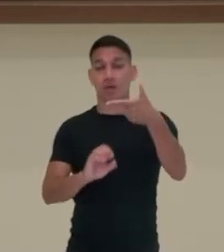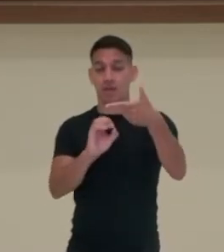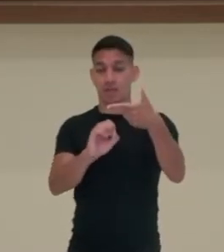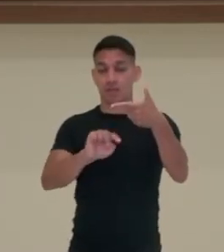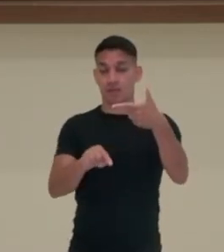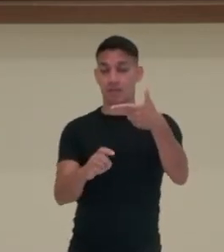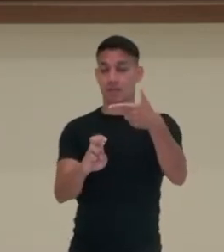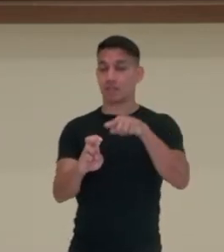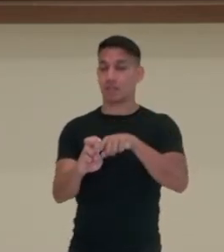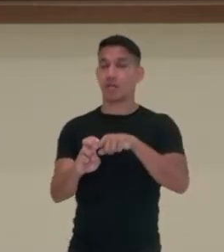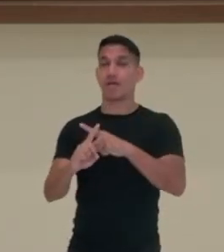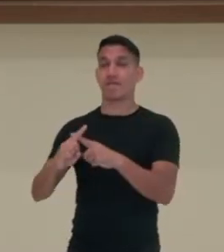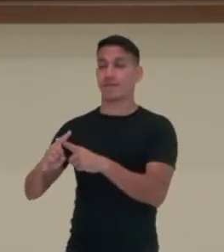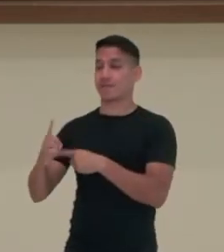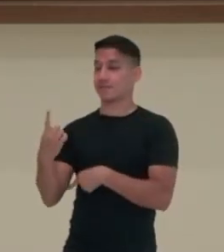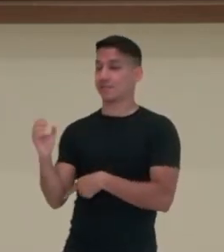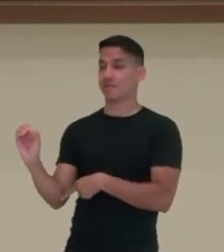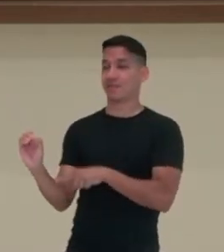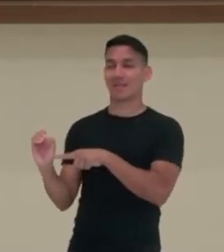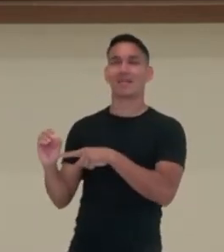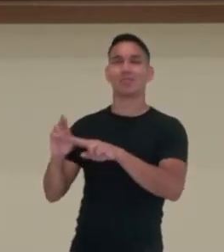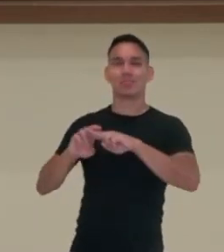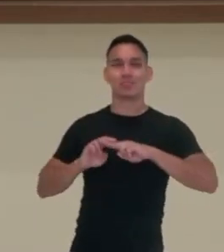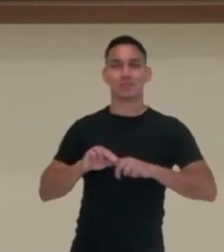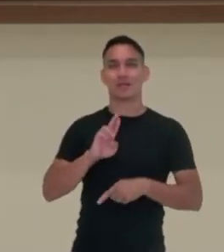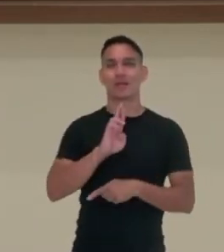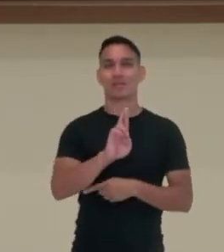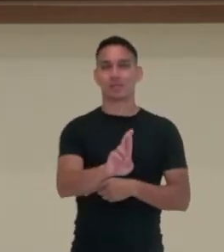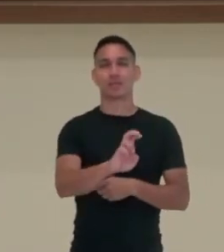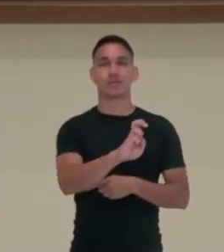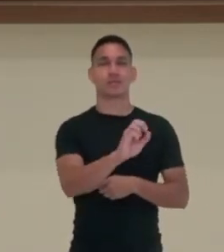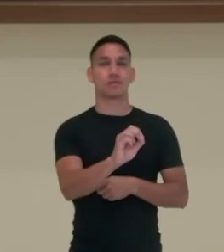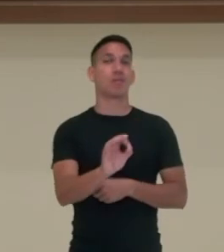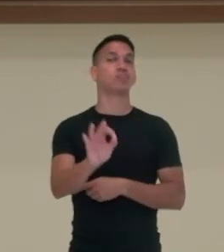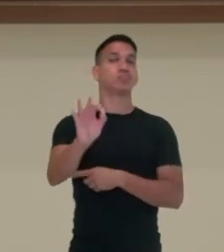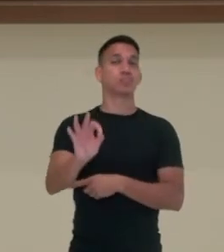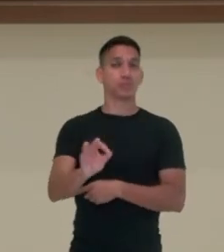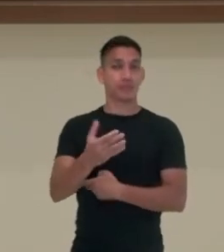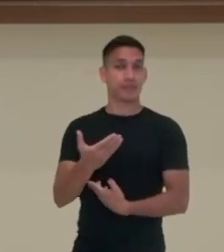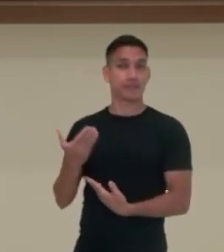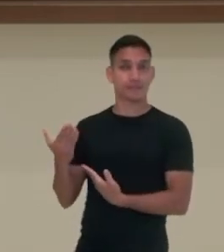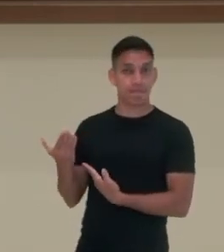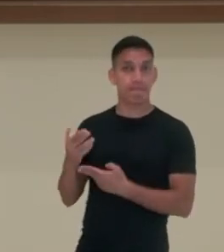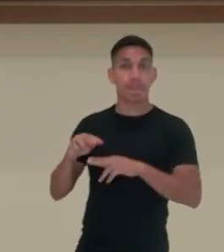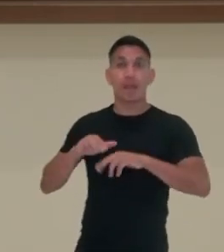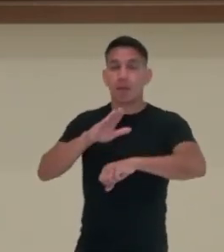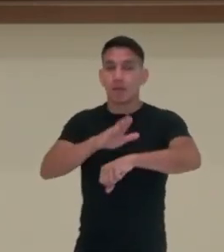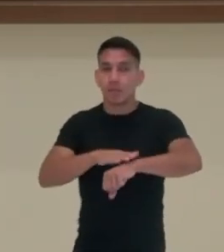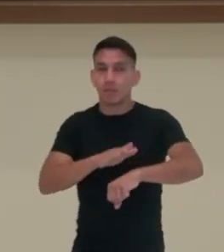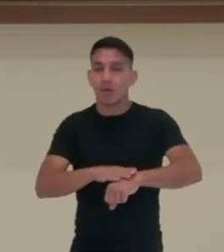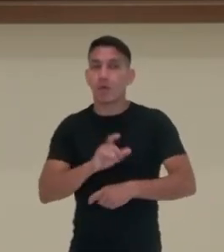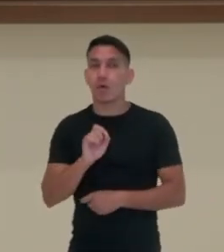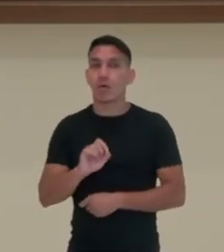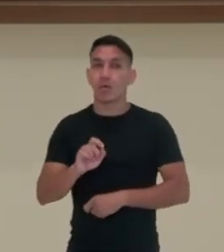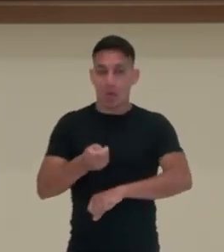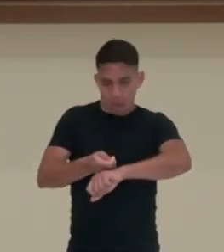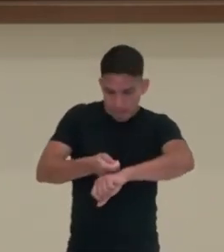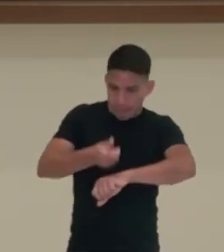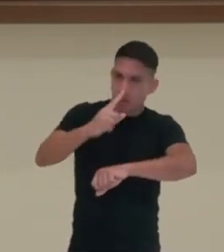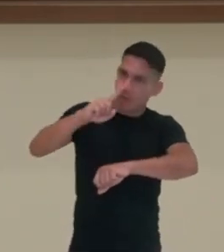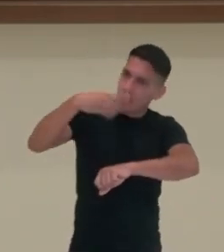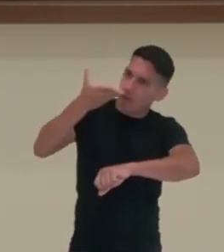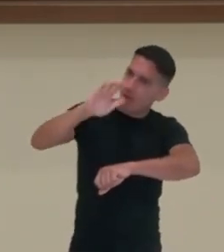por 100, que vai me dar 50%. Então, isso quer dizer que no lançamento de uma moeda, nós temos